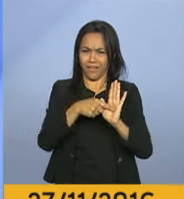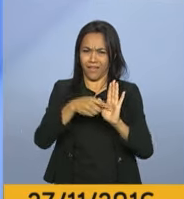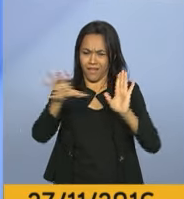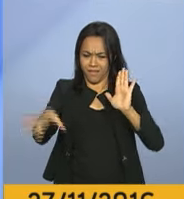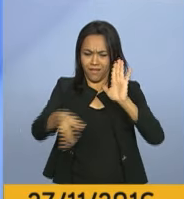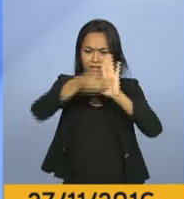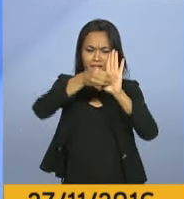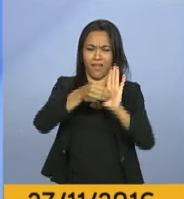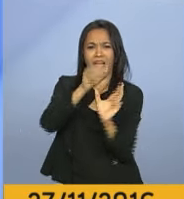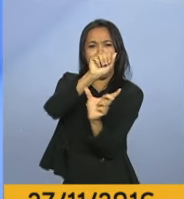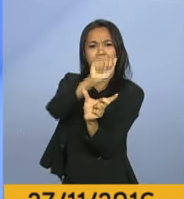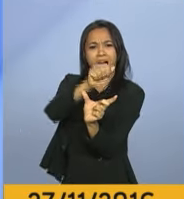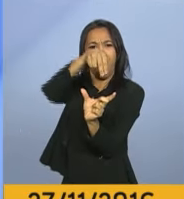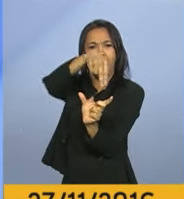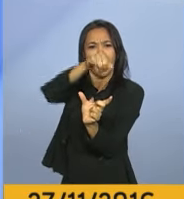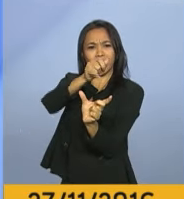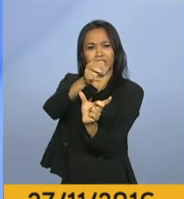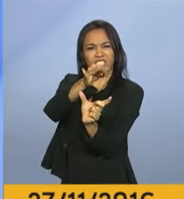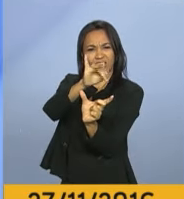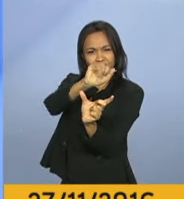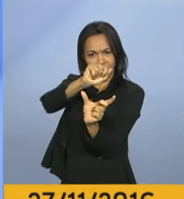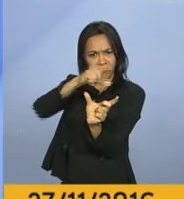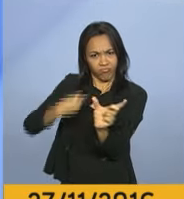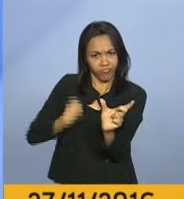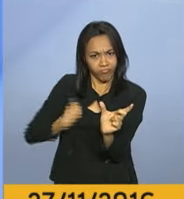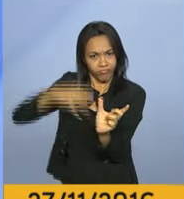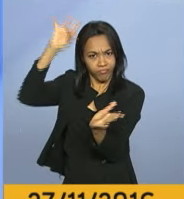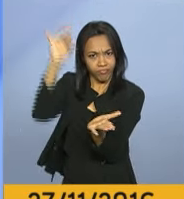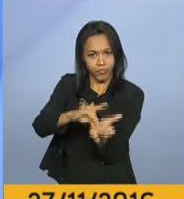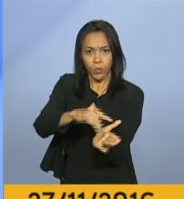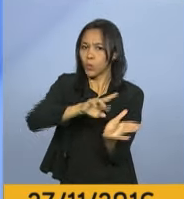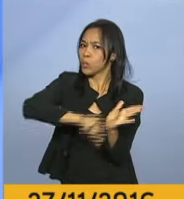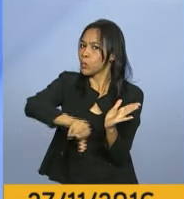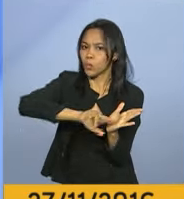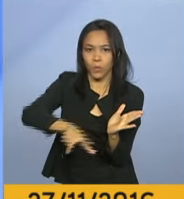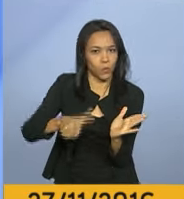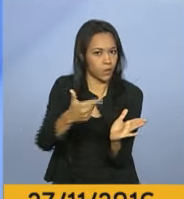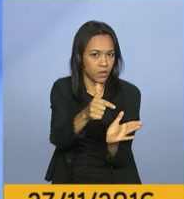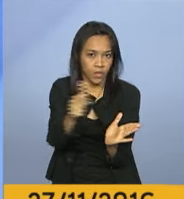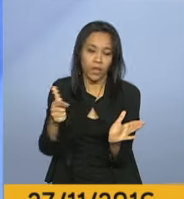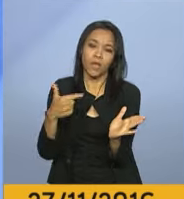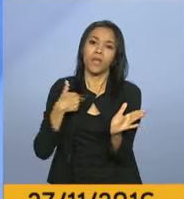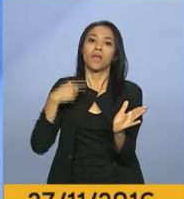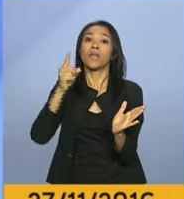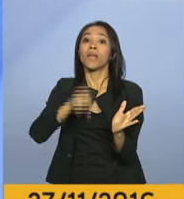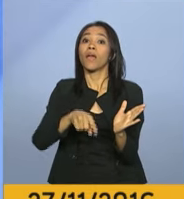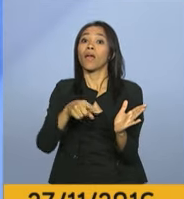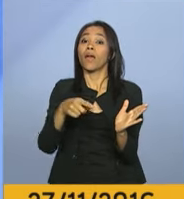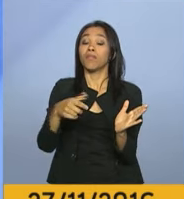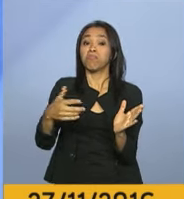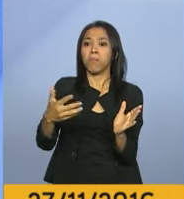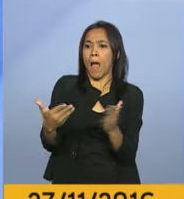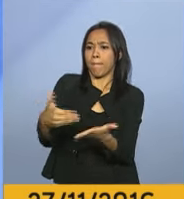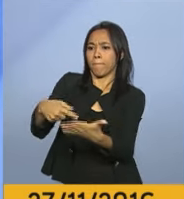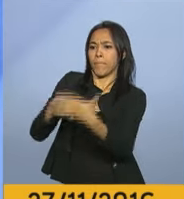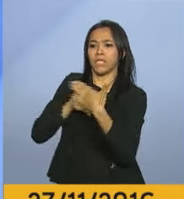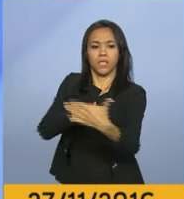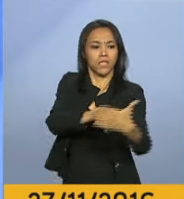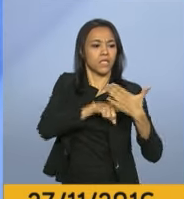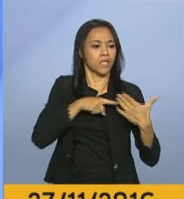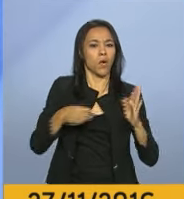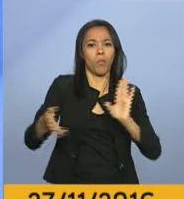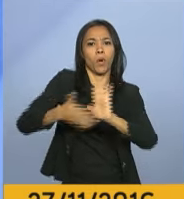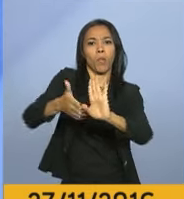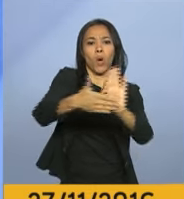nunca existiu efetivamente, porque ela nunca foi um instrumento de apresentação por parte de nenhum parlamentar, de nenhum